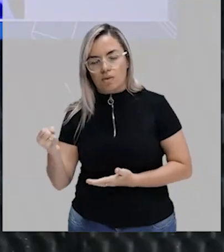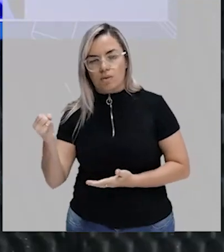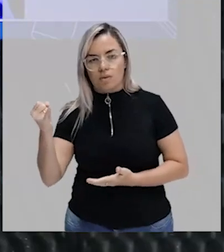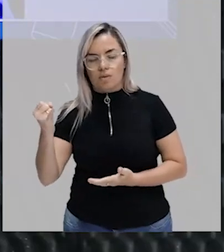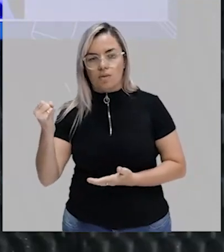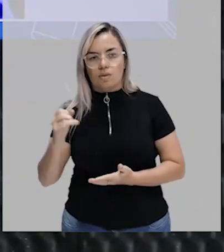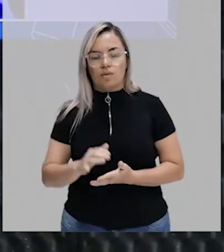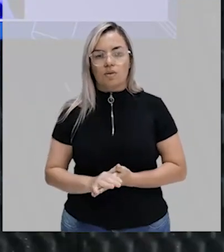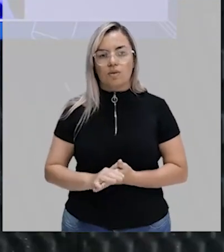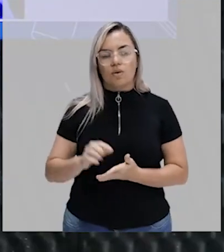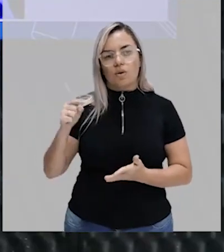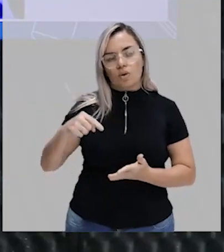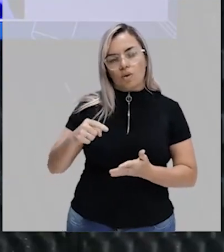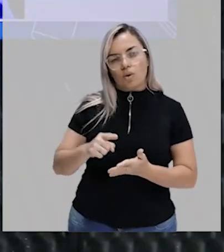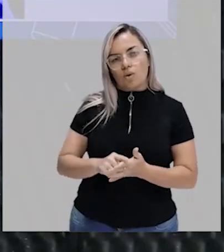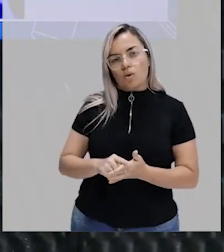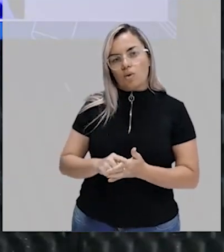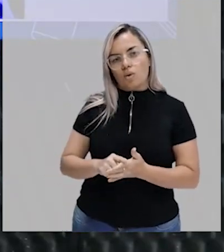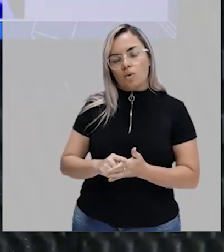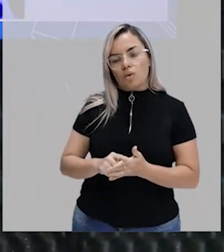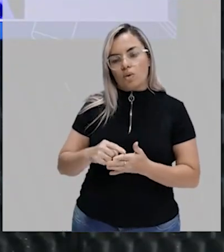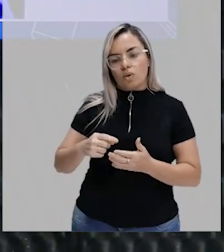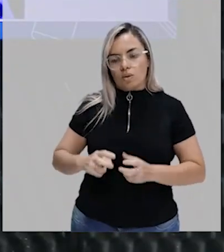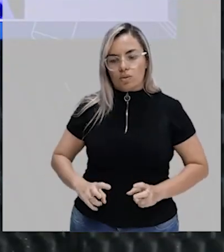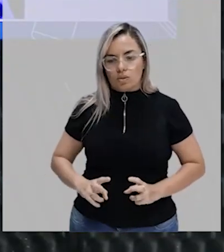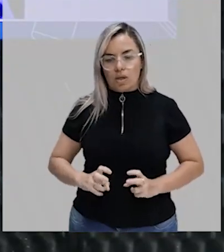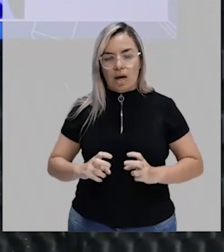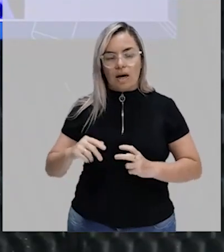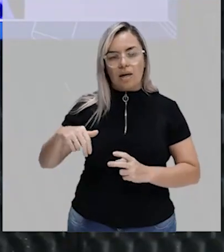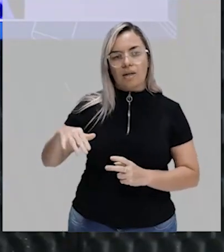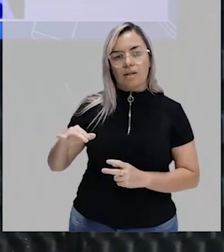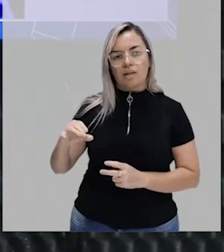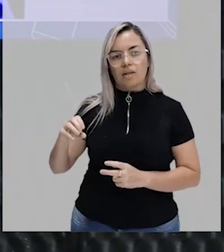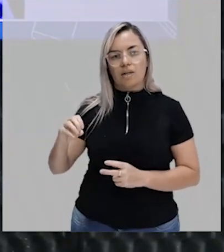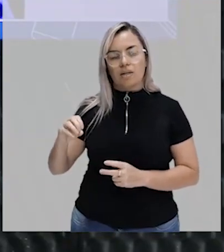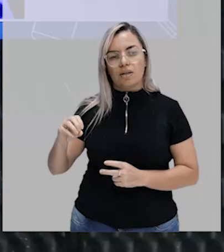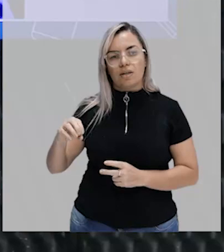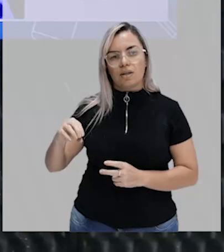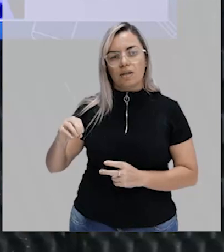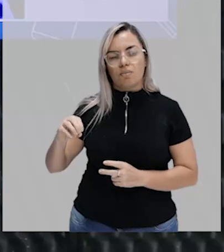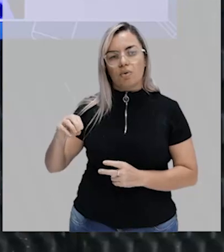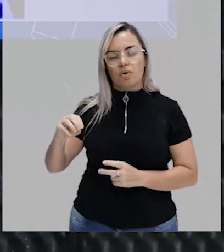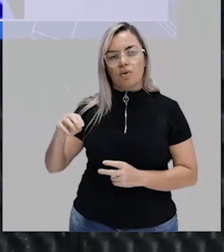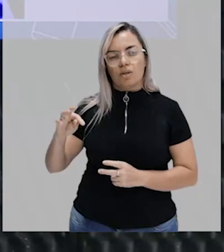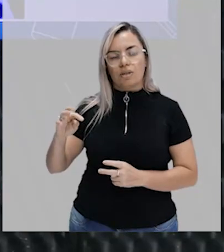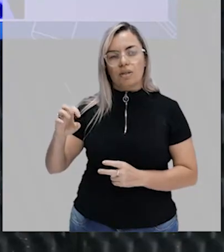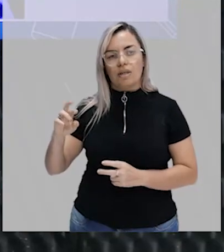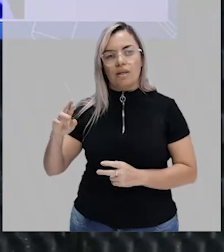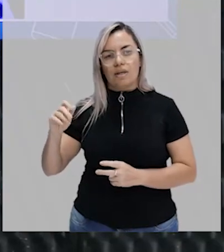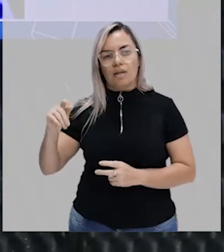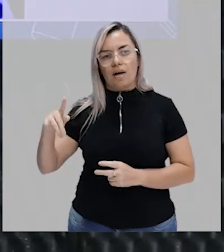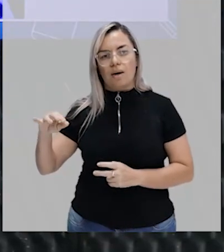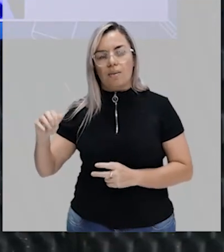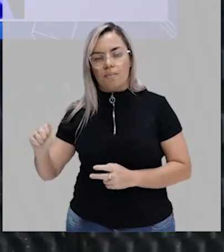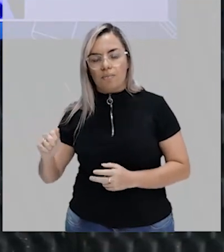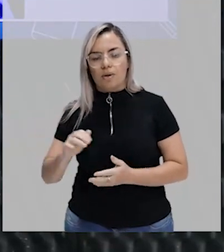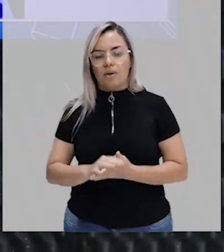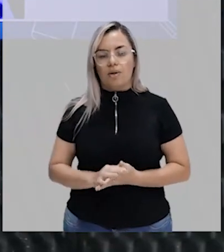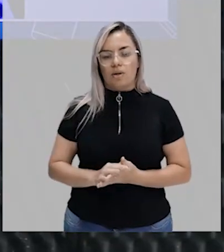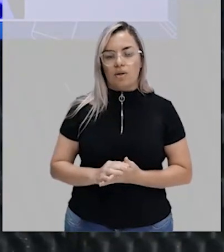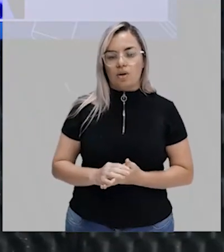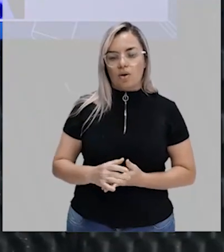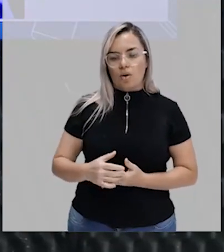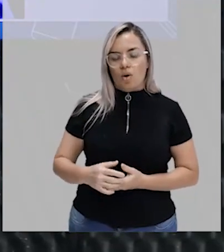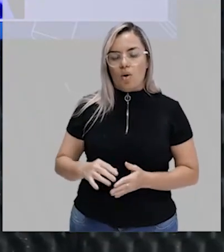quimioterapia. Qual é o princípio da quimioterapia? O paciente ele é submetido a substâncias químicas que podem ali parar,